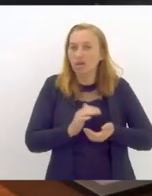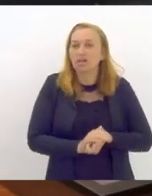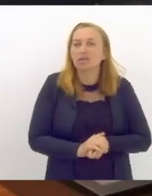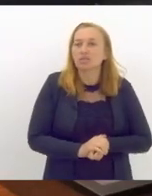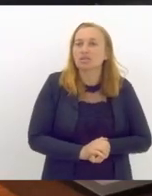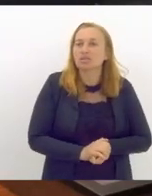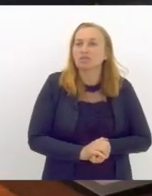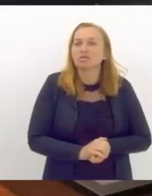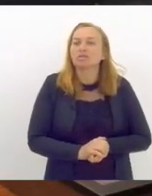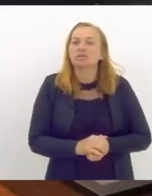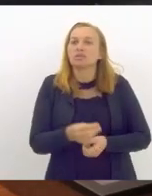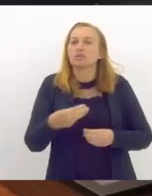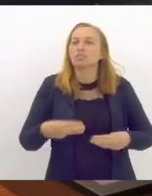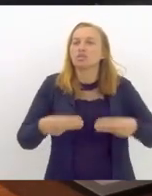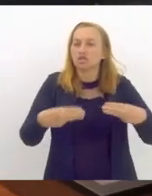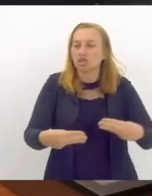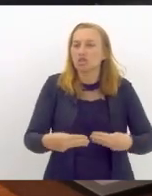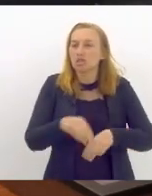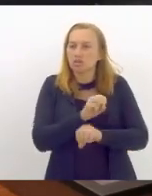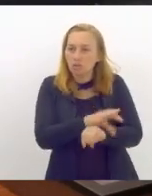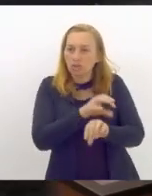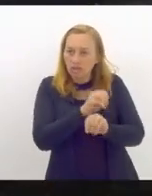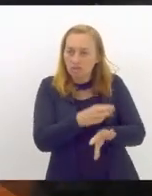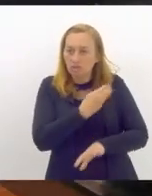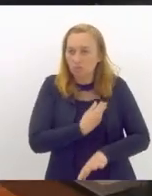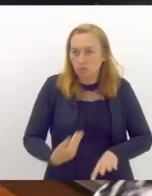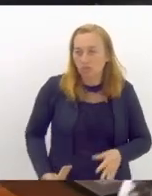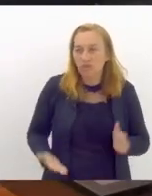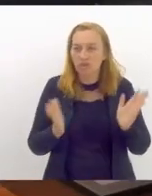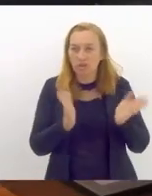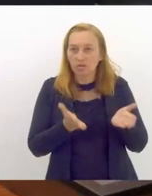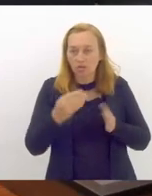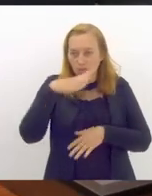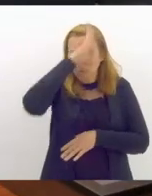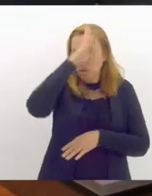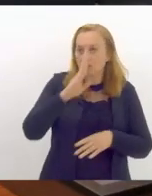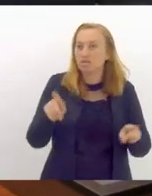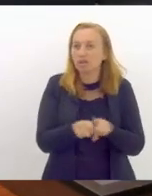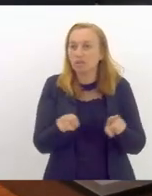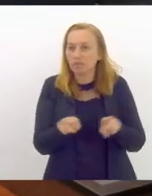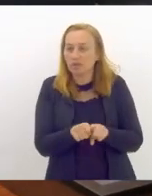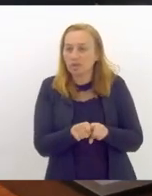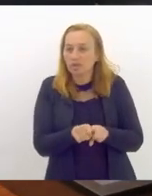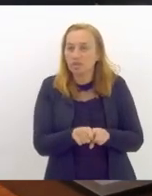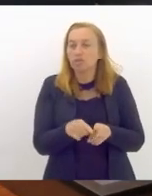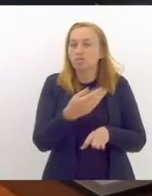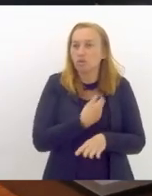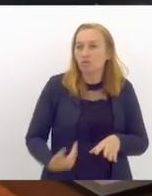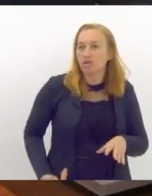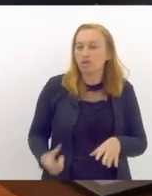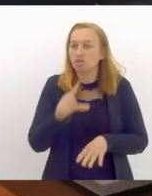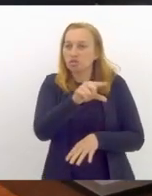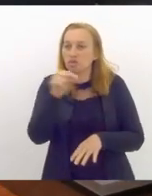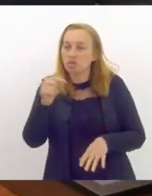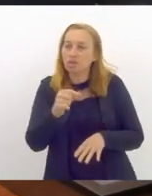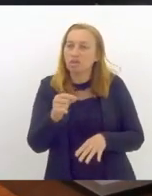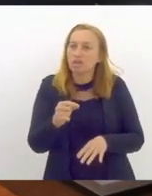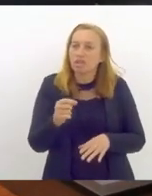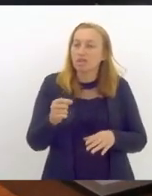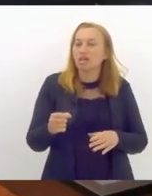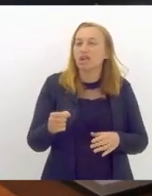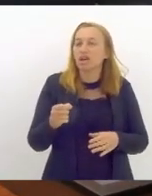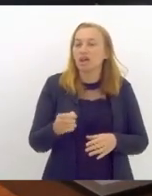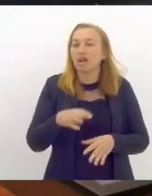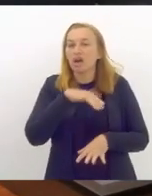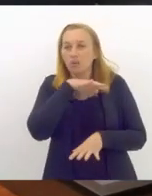que tanto a atual Ministério de educação ou seja do governo atual governo bolsonaro quanto do governo eleito é muito crítico com uma